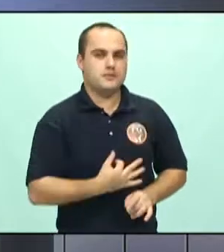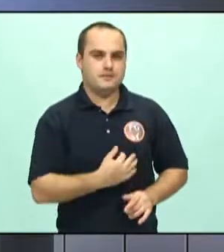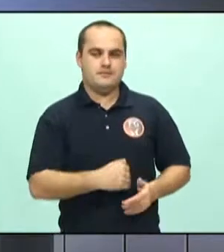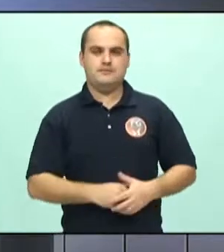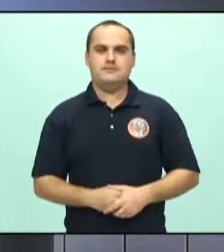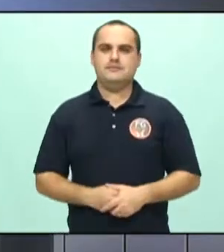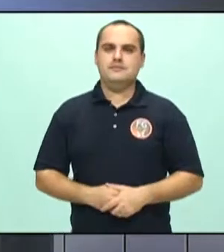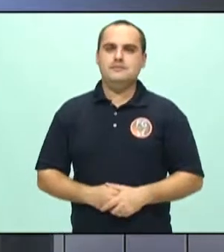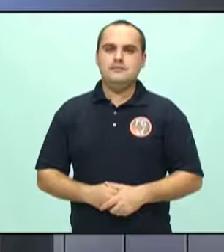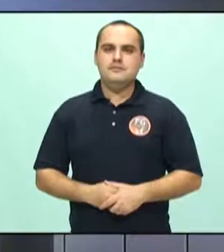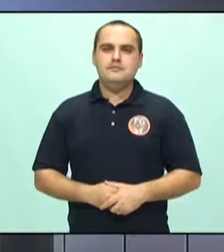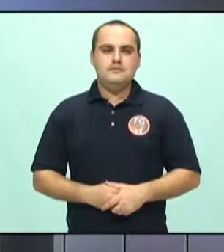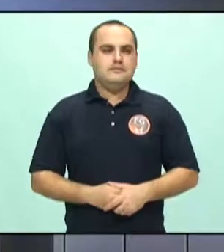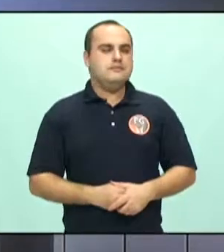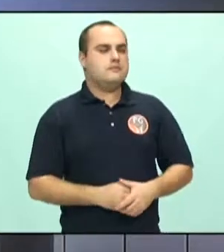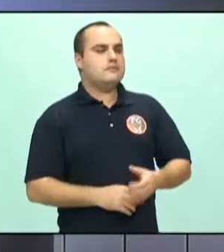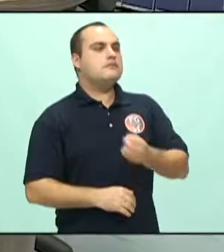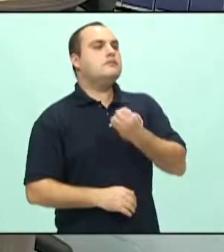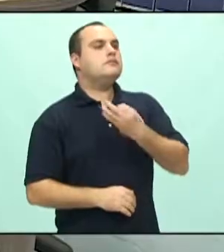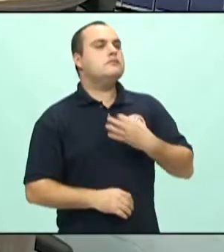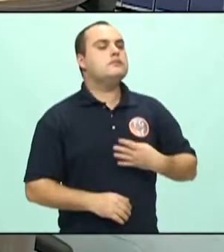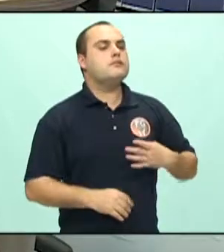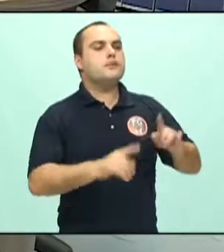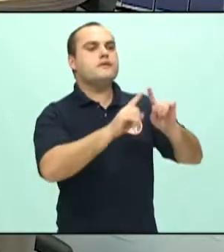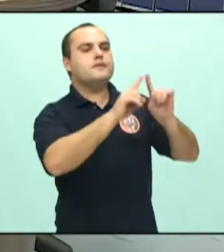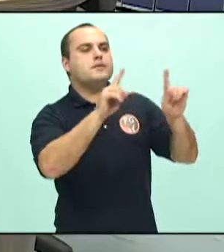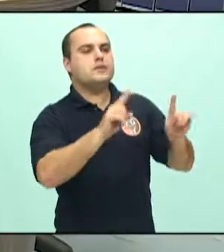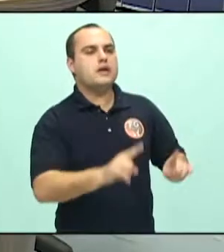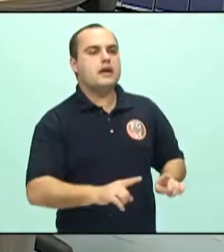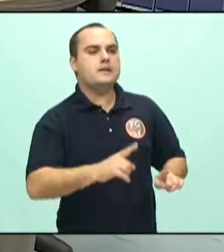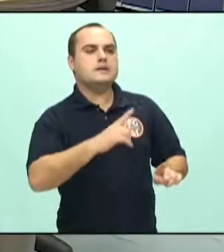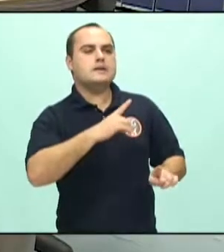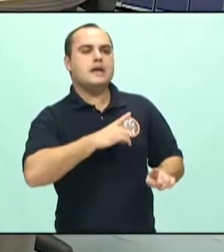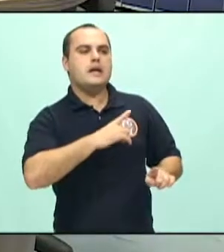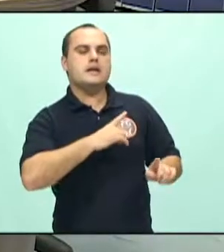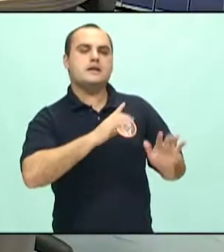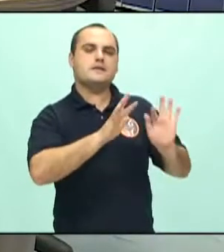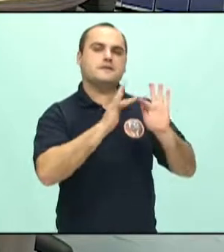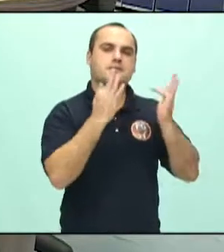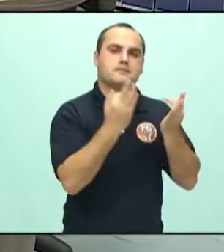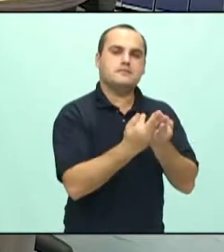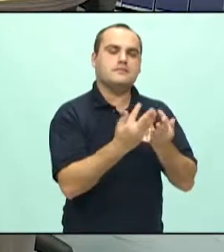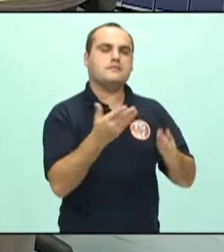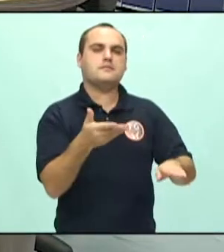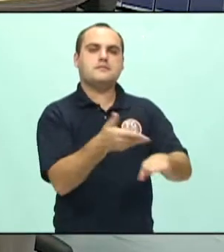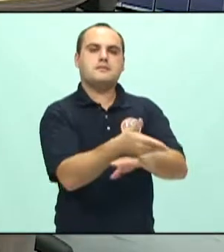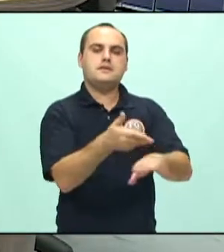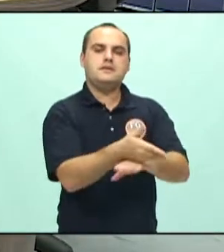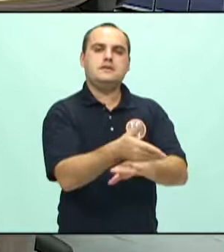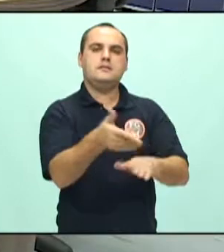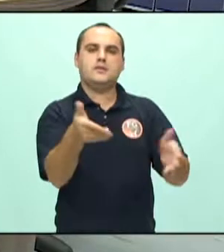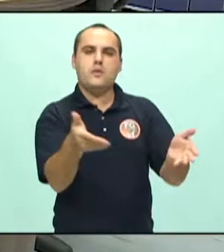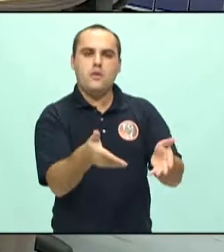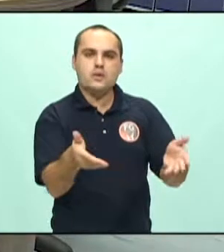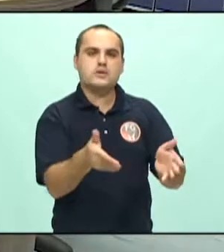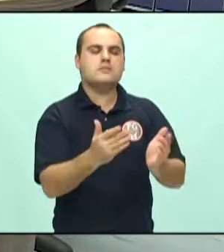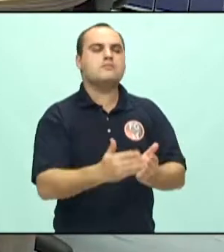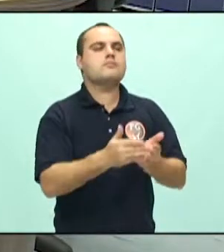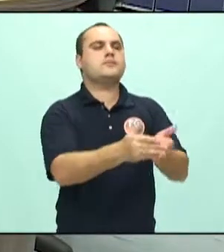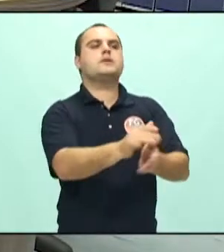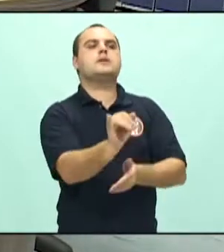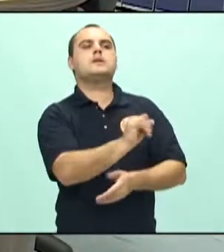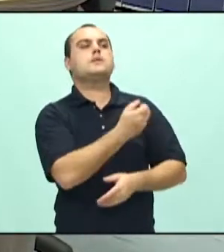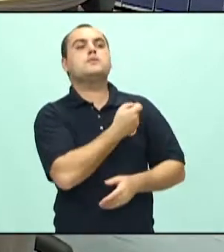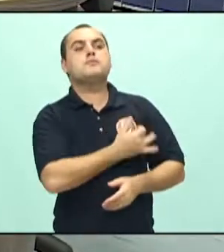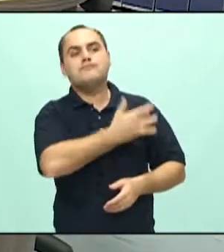trabalhadores, quantas pessoas envolvidas por meio de suas famílias fazem parte hoje desse universo?